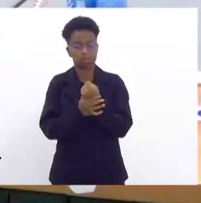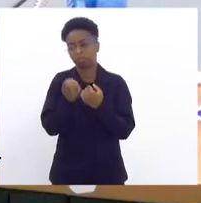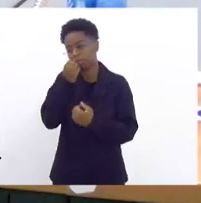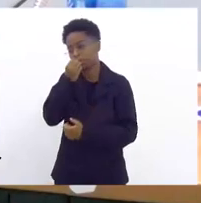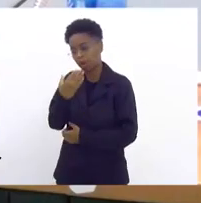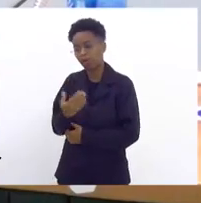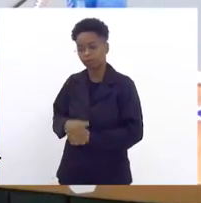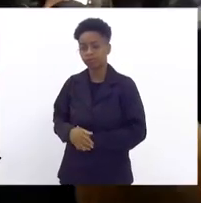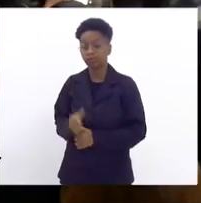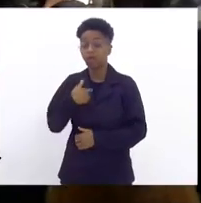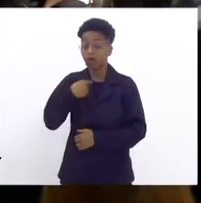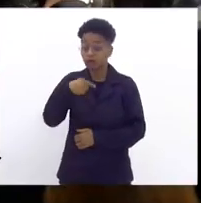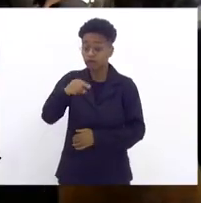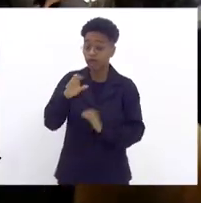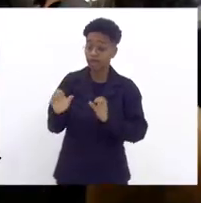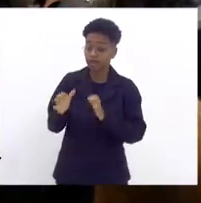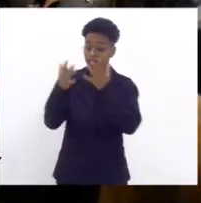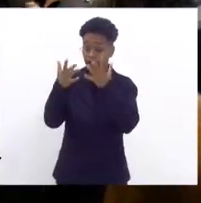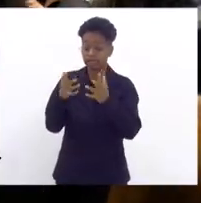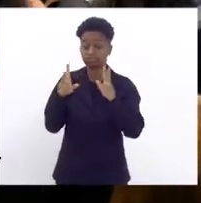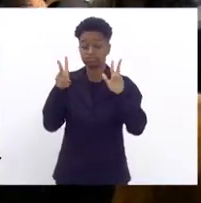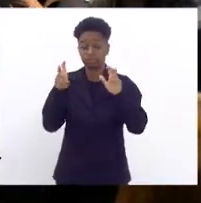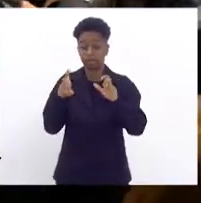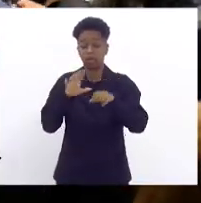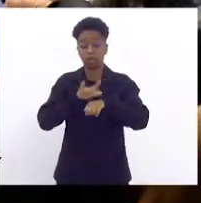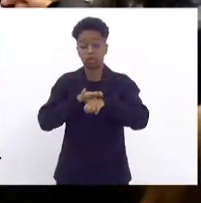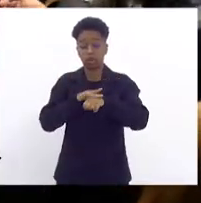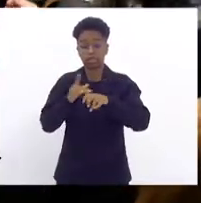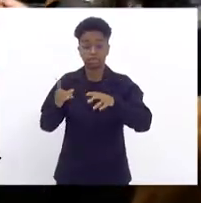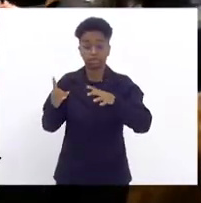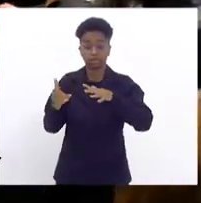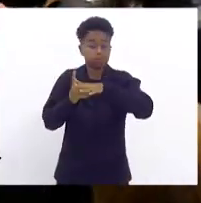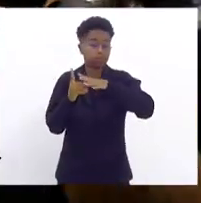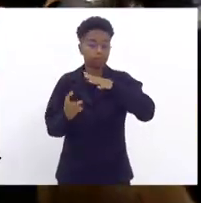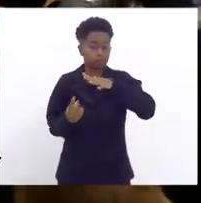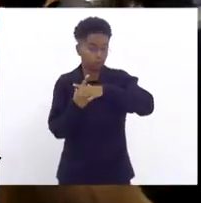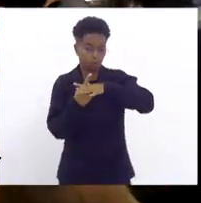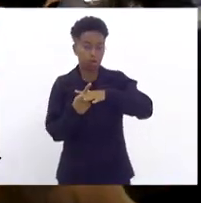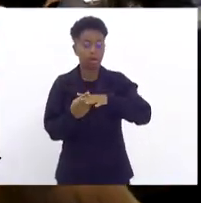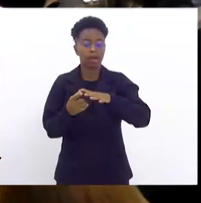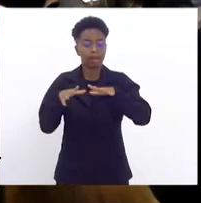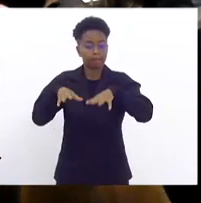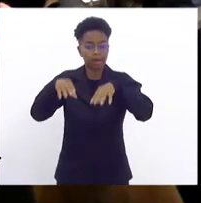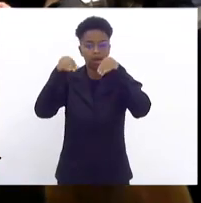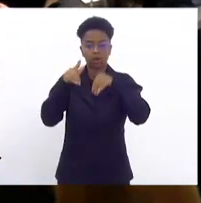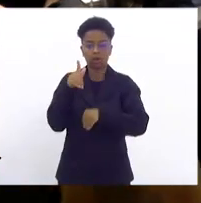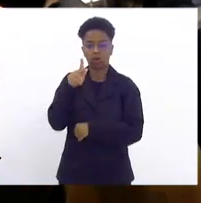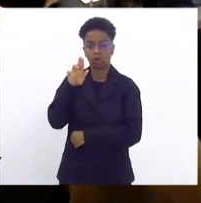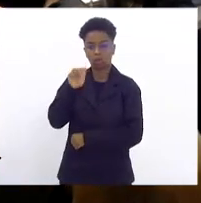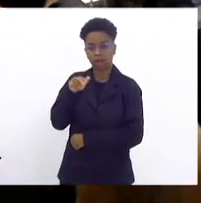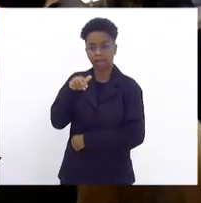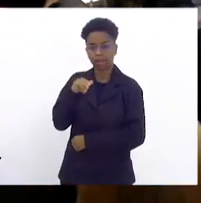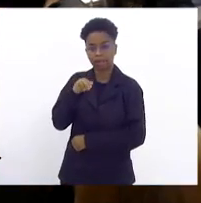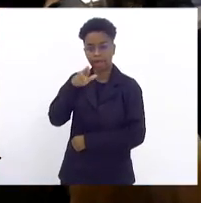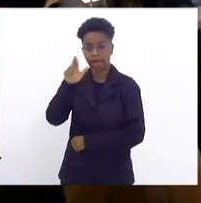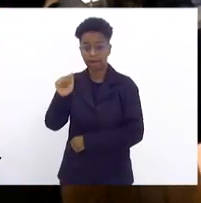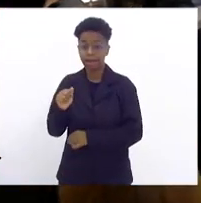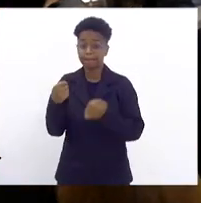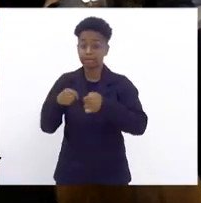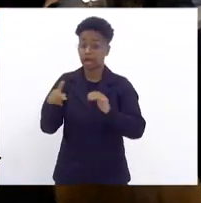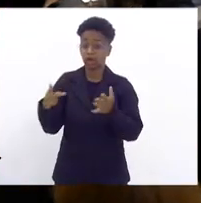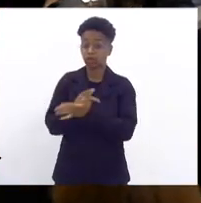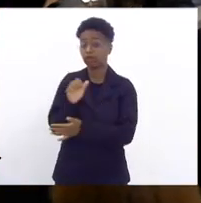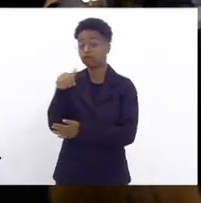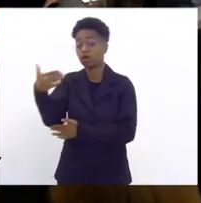eu tive um evento de doenças raras no Palácio Guanabara e teve que ser feito na área externa porque